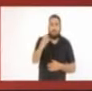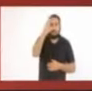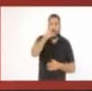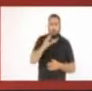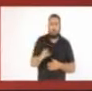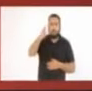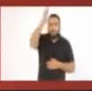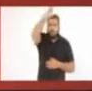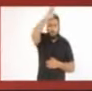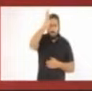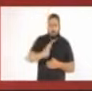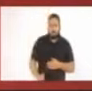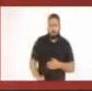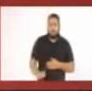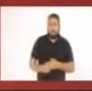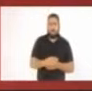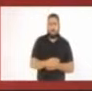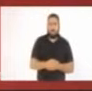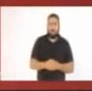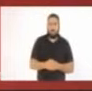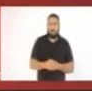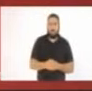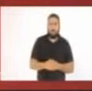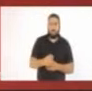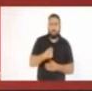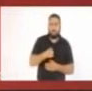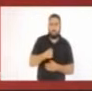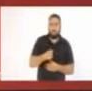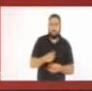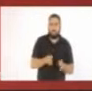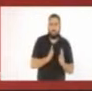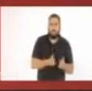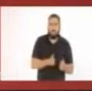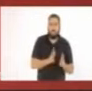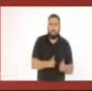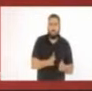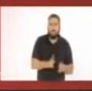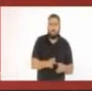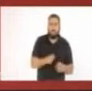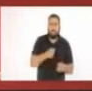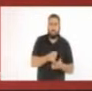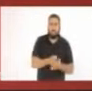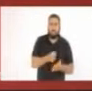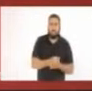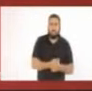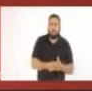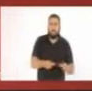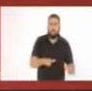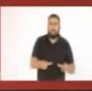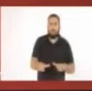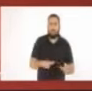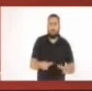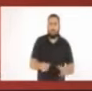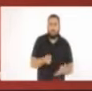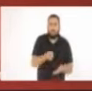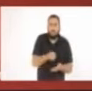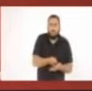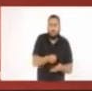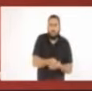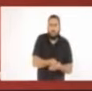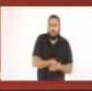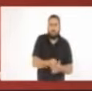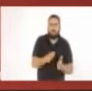toda a minha história você vai encontrar minha luta pelos trabalhadores, pela justiça social e pela igualdade de oportunidades. Fui